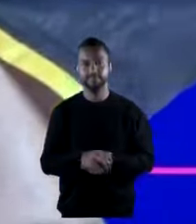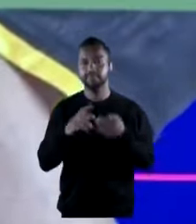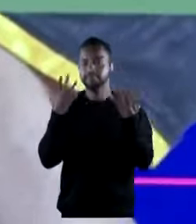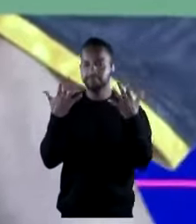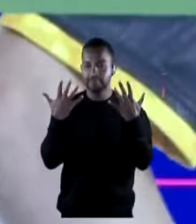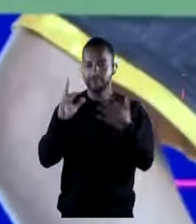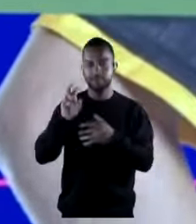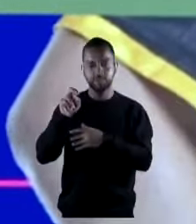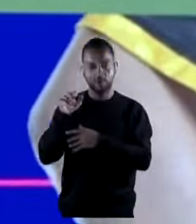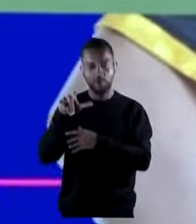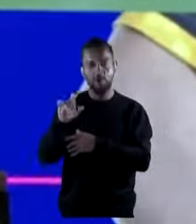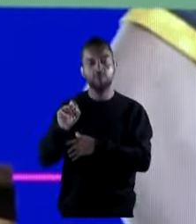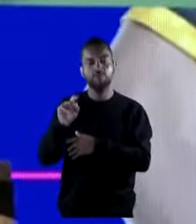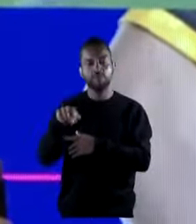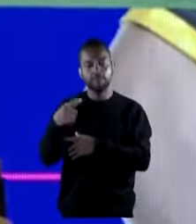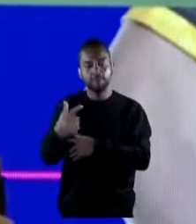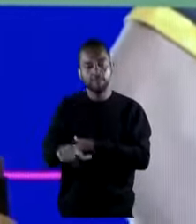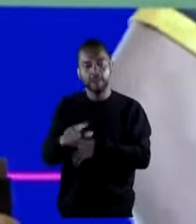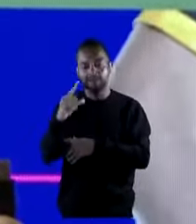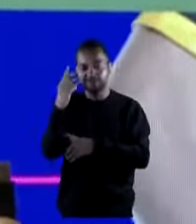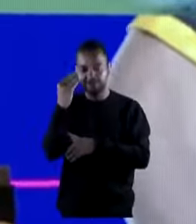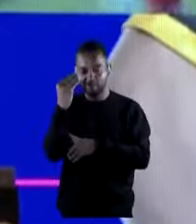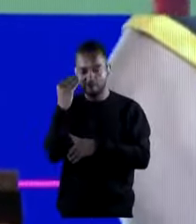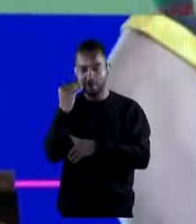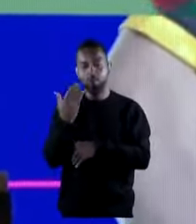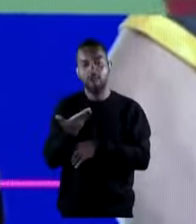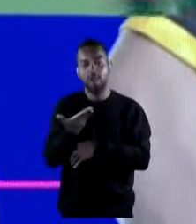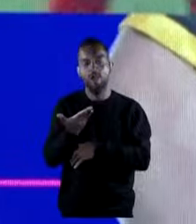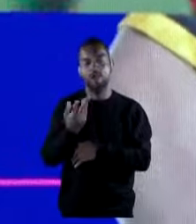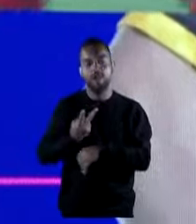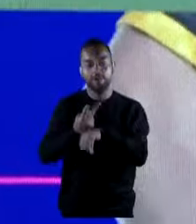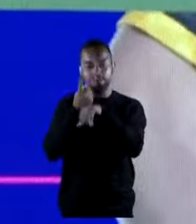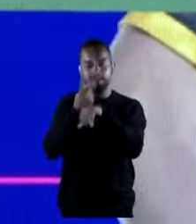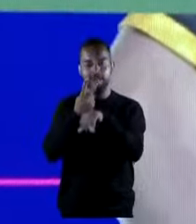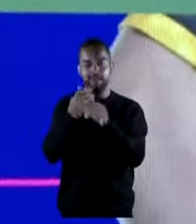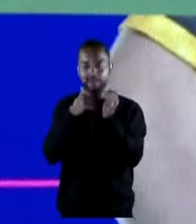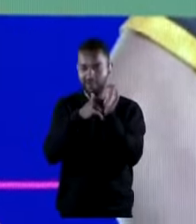Parabéns ao Rômulo, mais uma foto, agora com o prêmio Revelação.